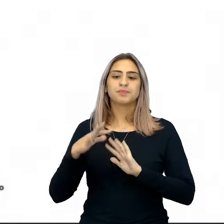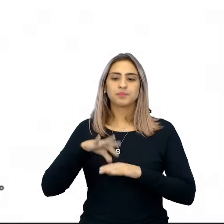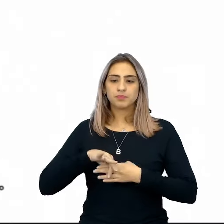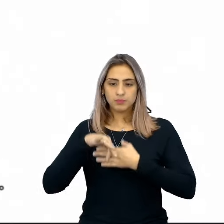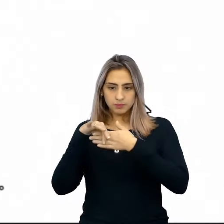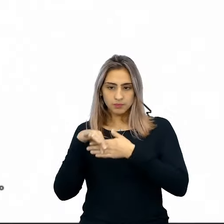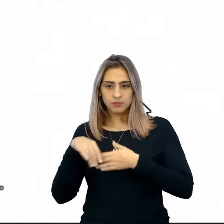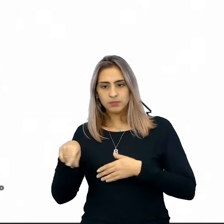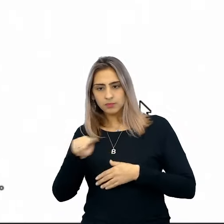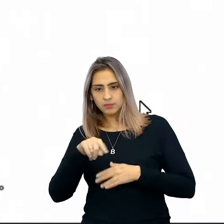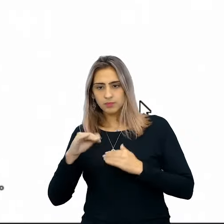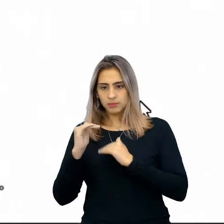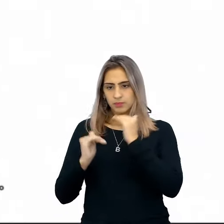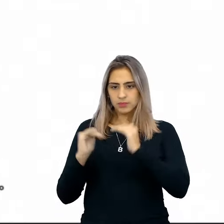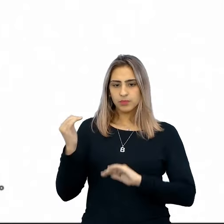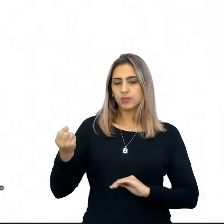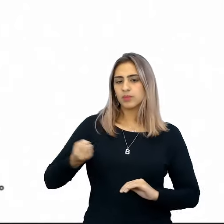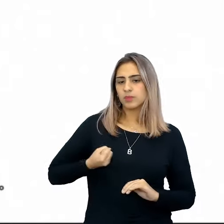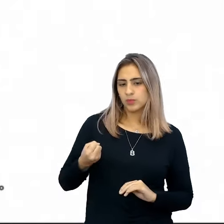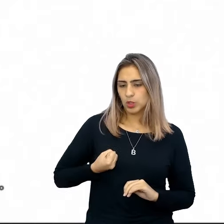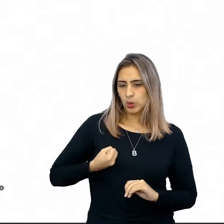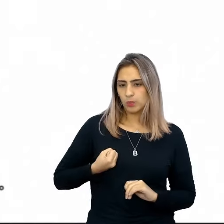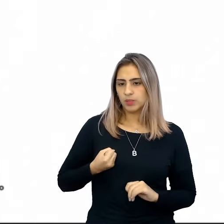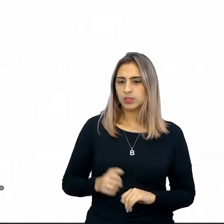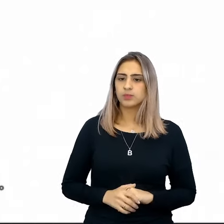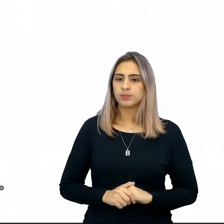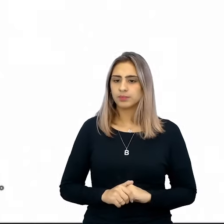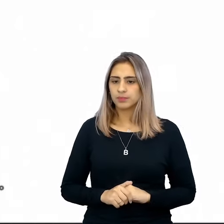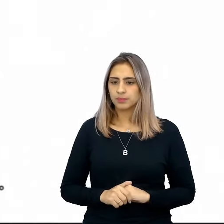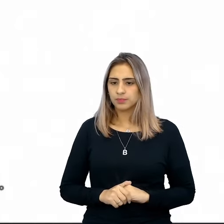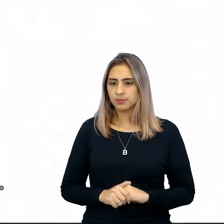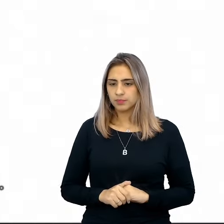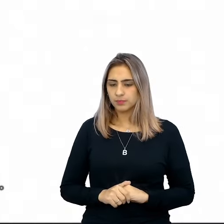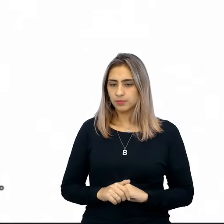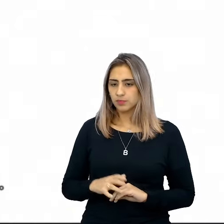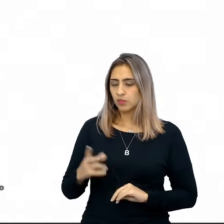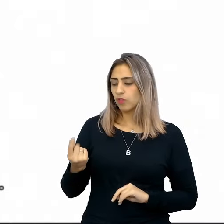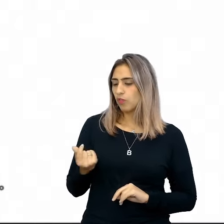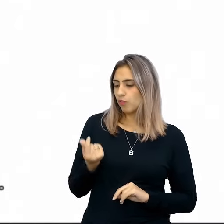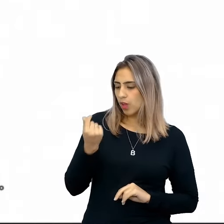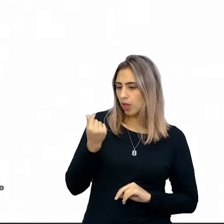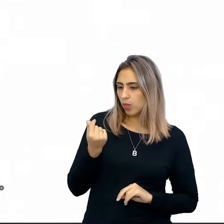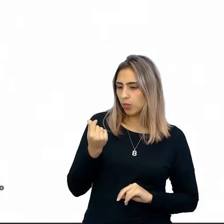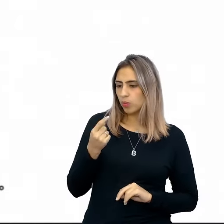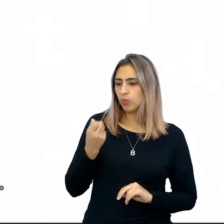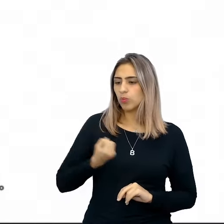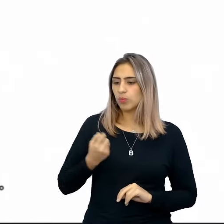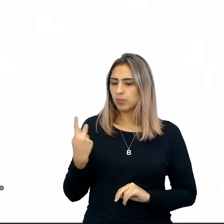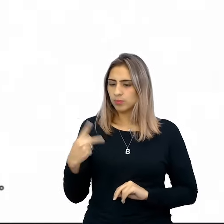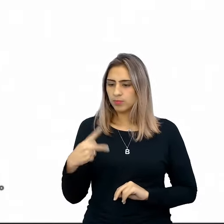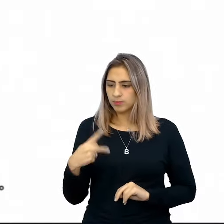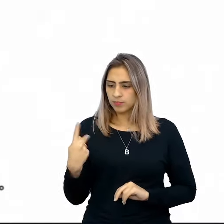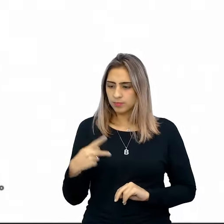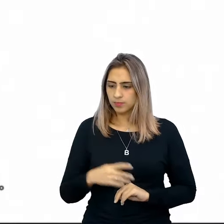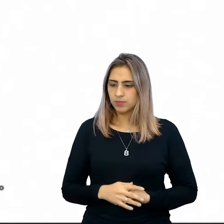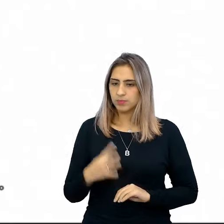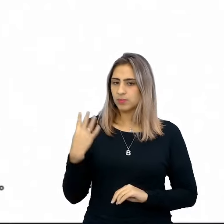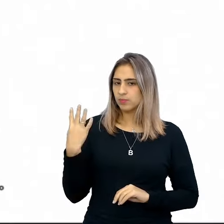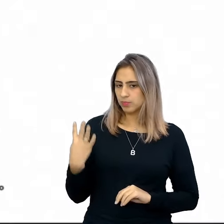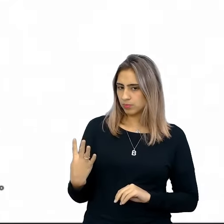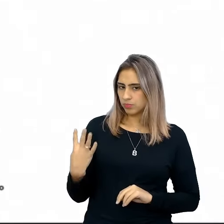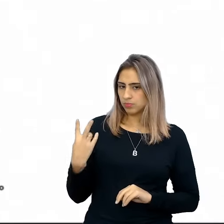valor posicional dos números, tá? E aí, no valor posicional, o número ficaria assim, 428,